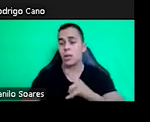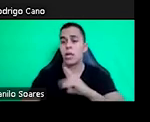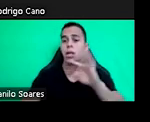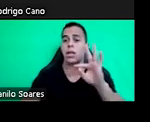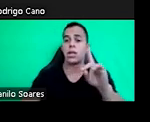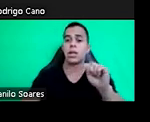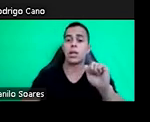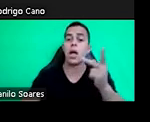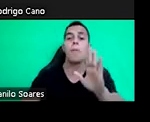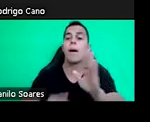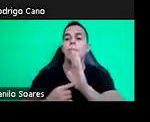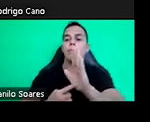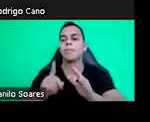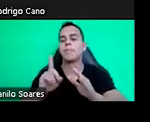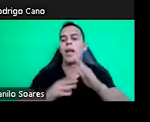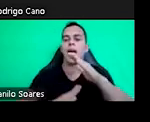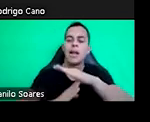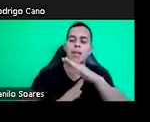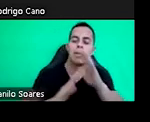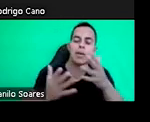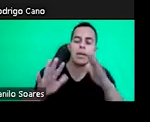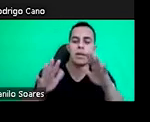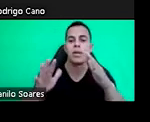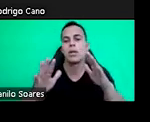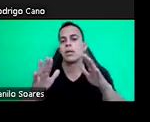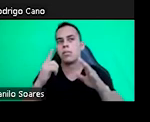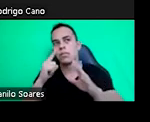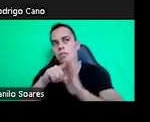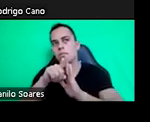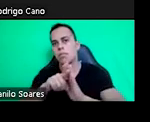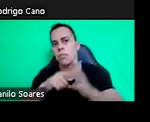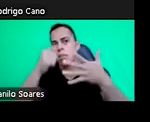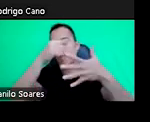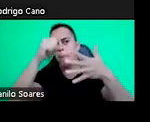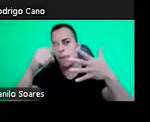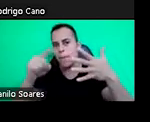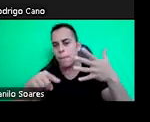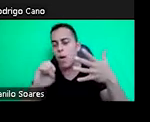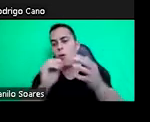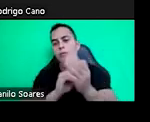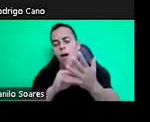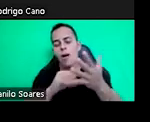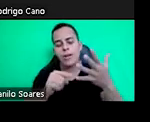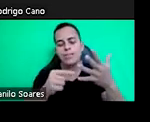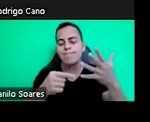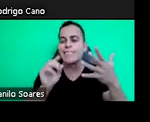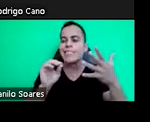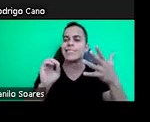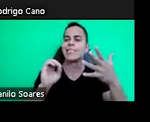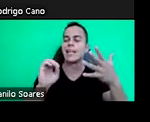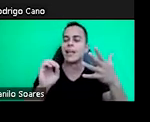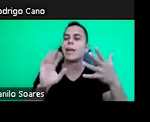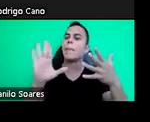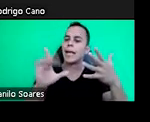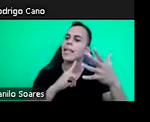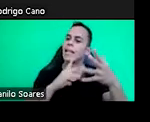Então, fica ali no limite para fechar o diagnóstico ou falta um dos critérios, mas tem uma síndrome